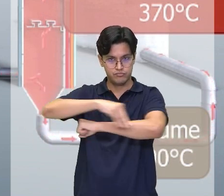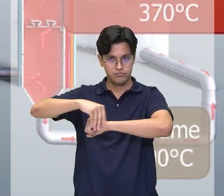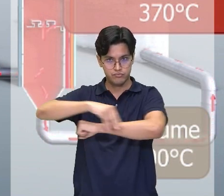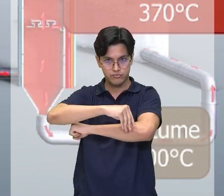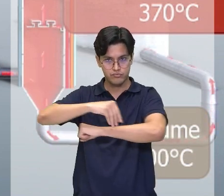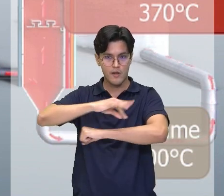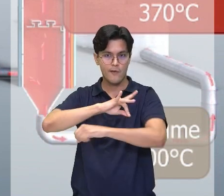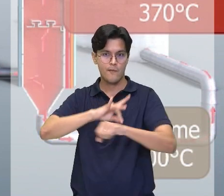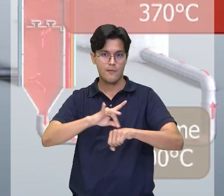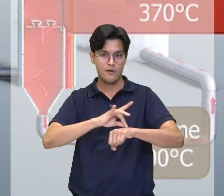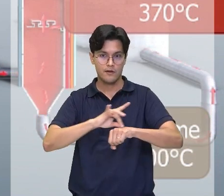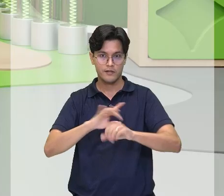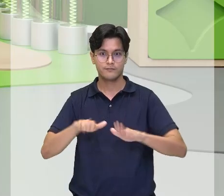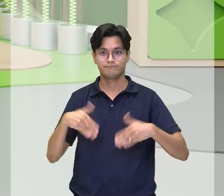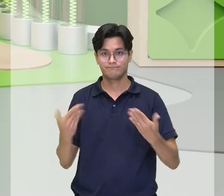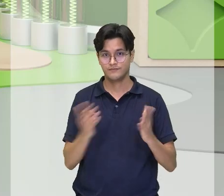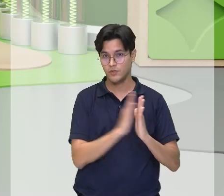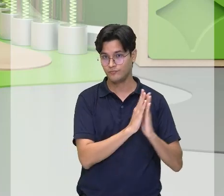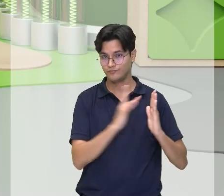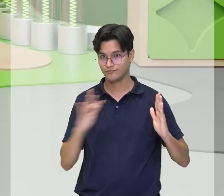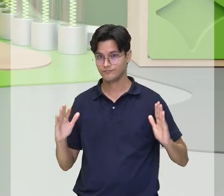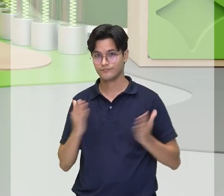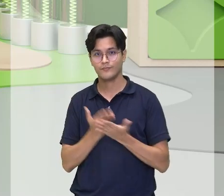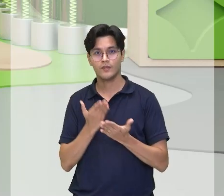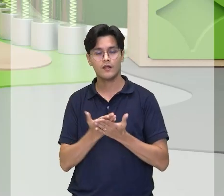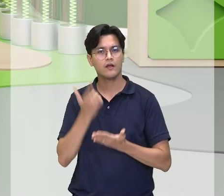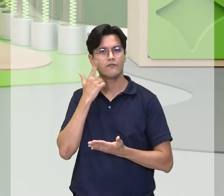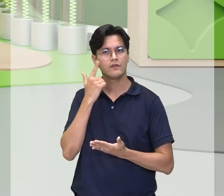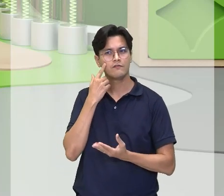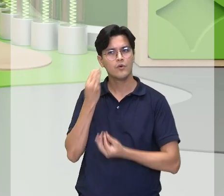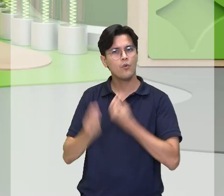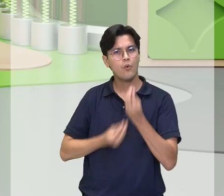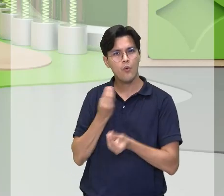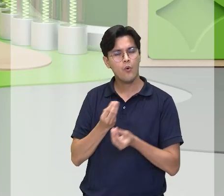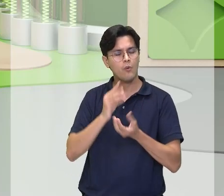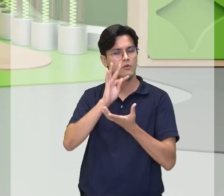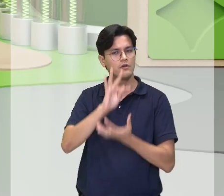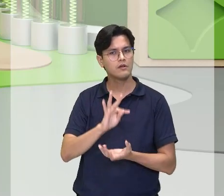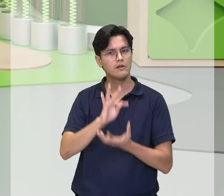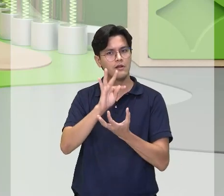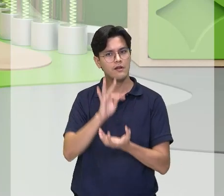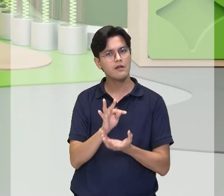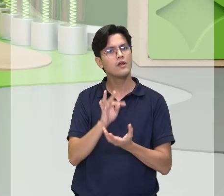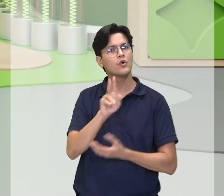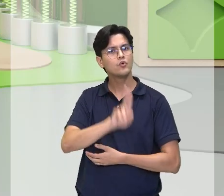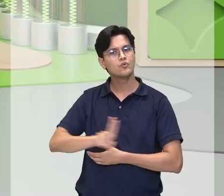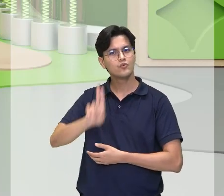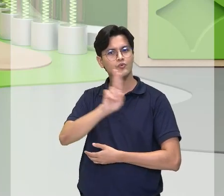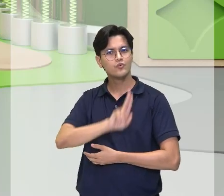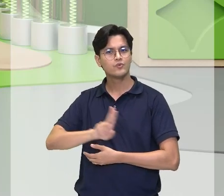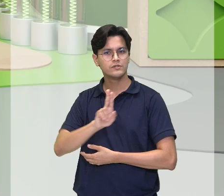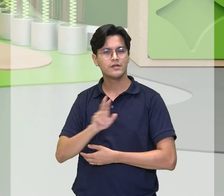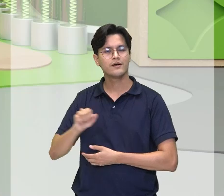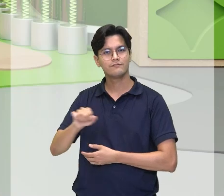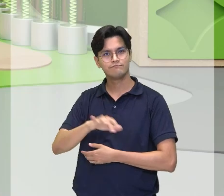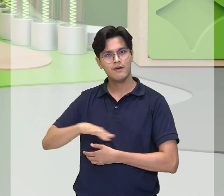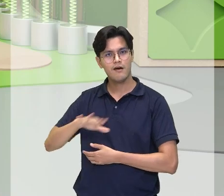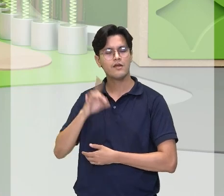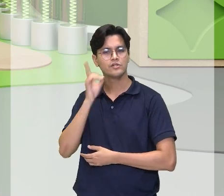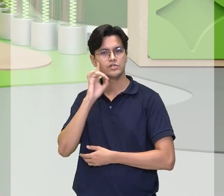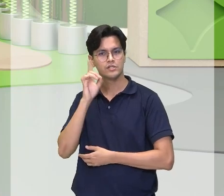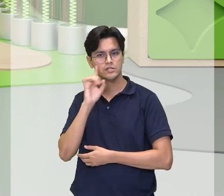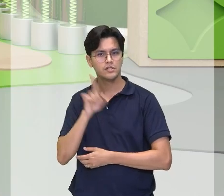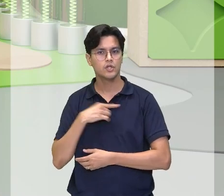longo da nossa aula como a termodinâmica, né, ela é utilizada no nosso dia a